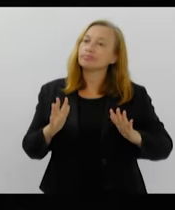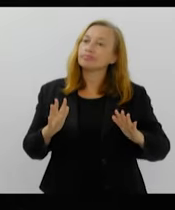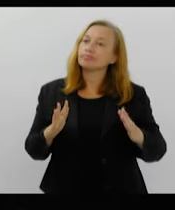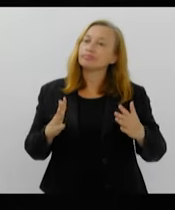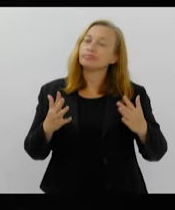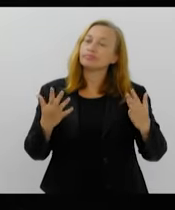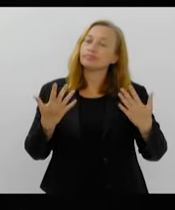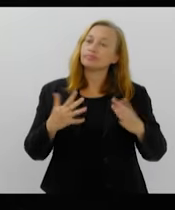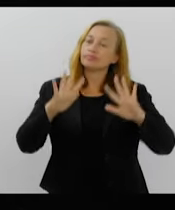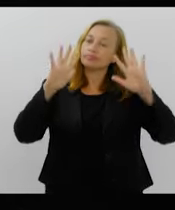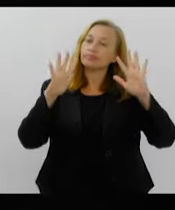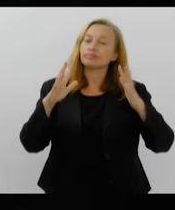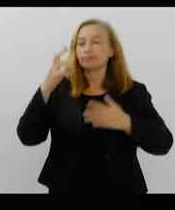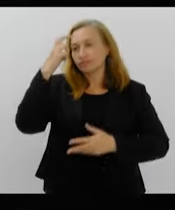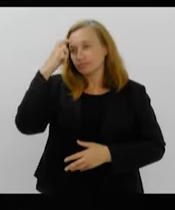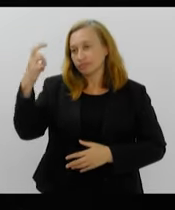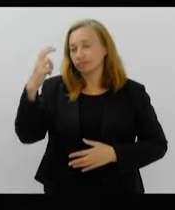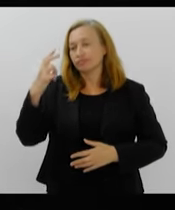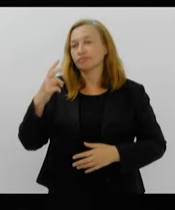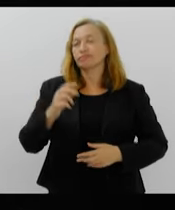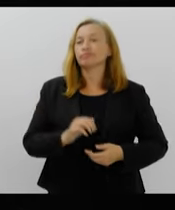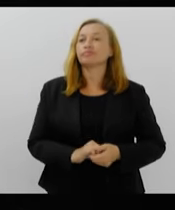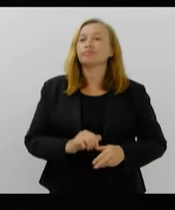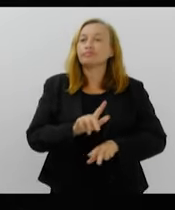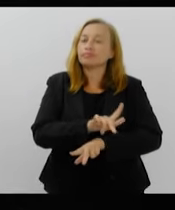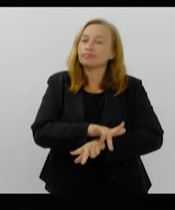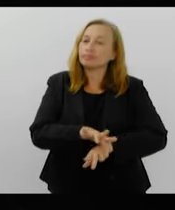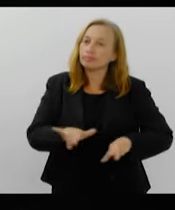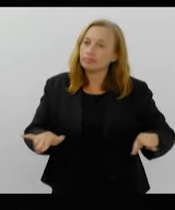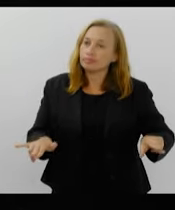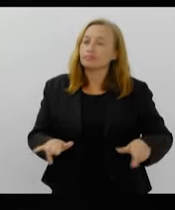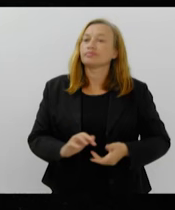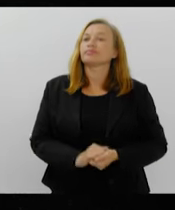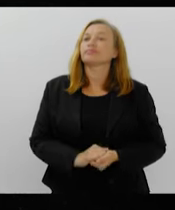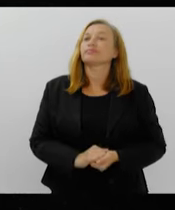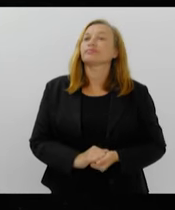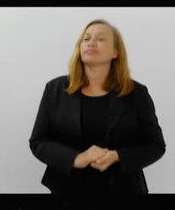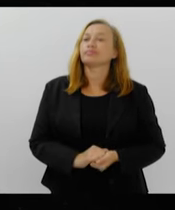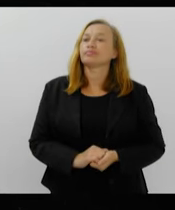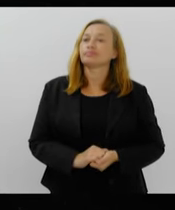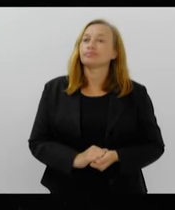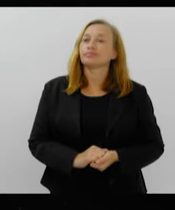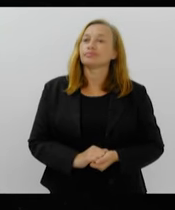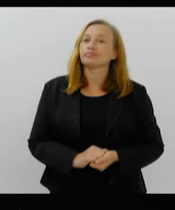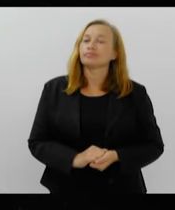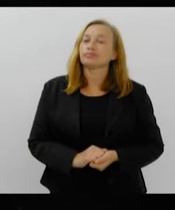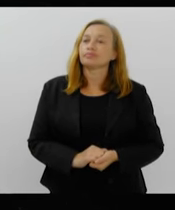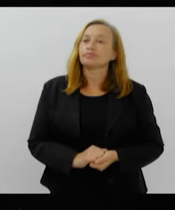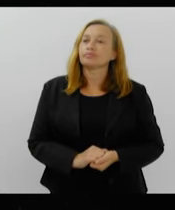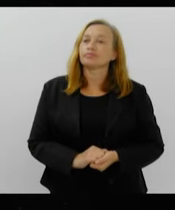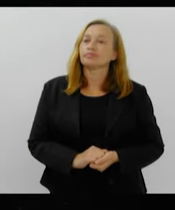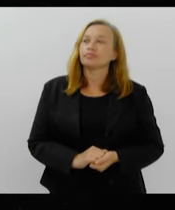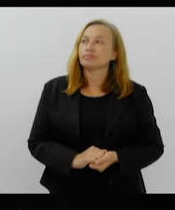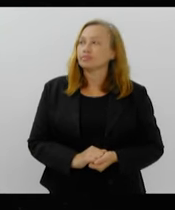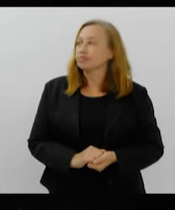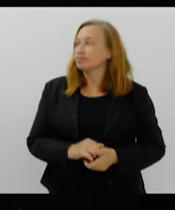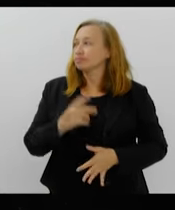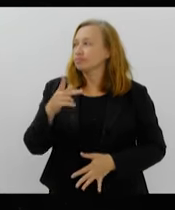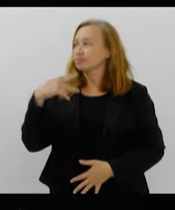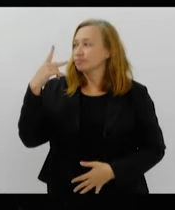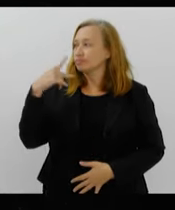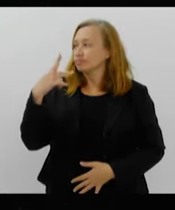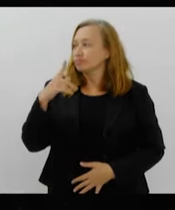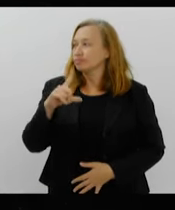culturais populares a diversidade e que tiveram através desse Parlamento